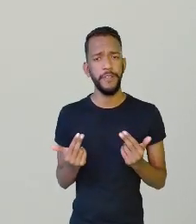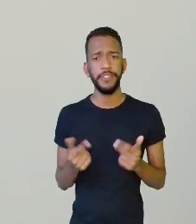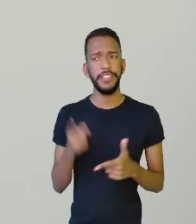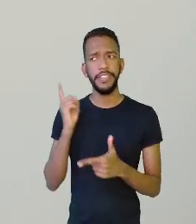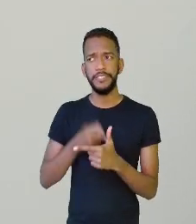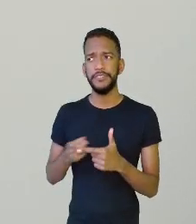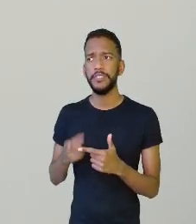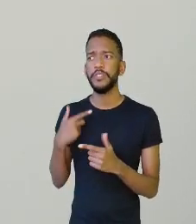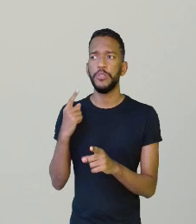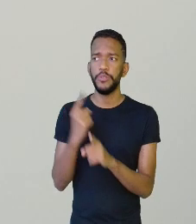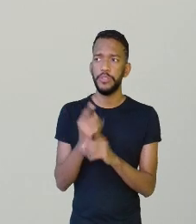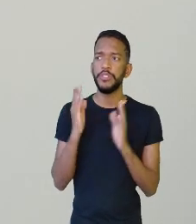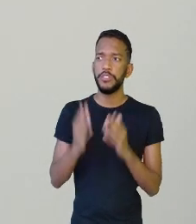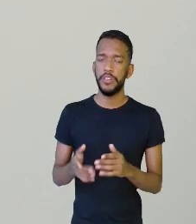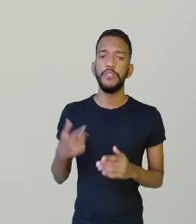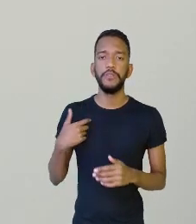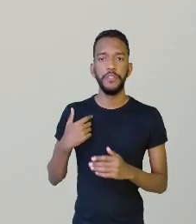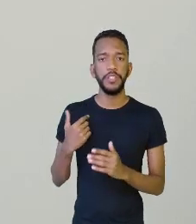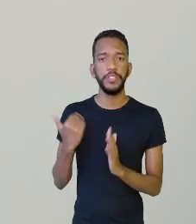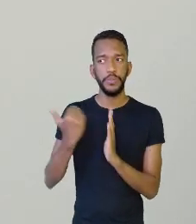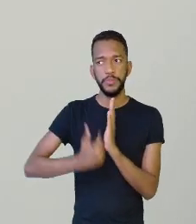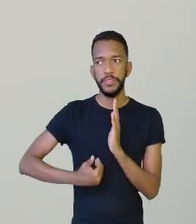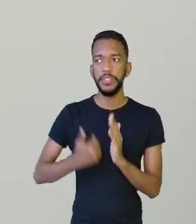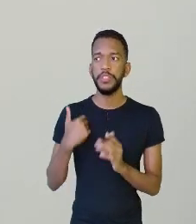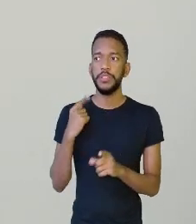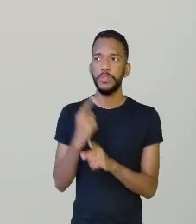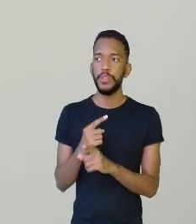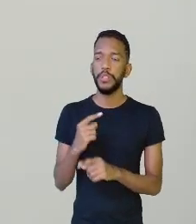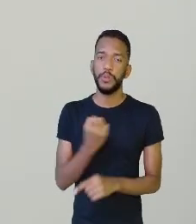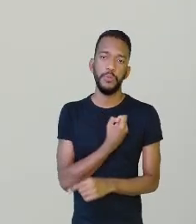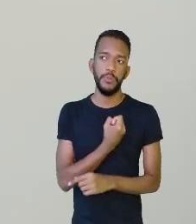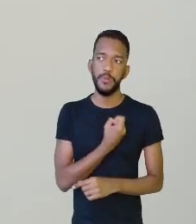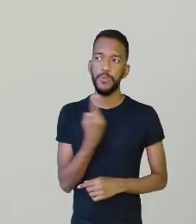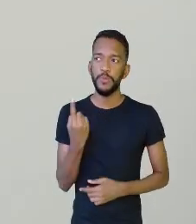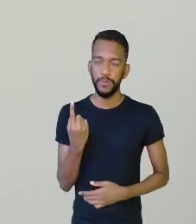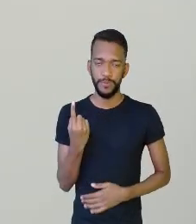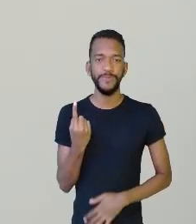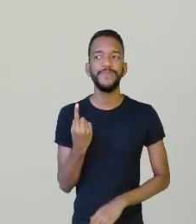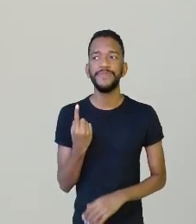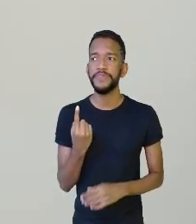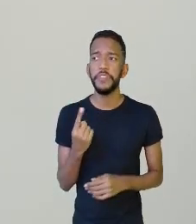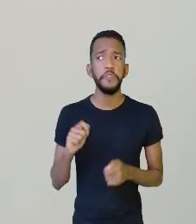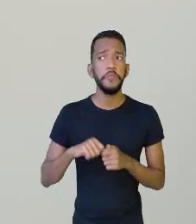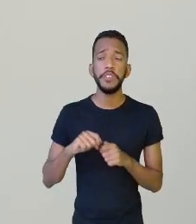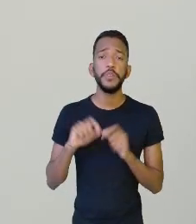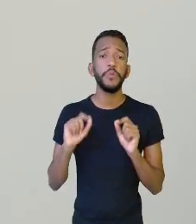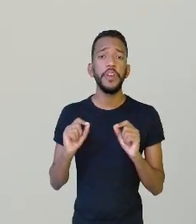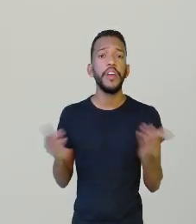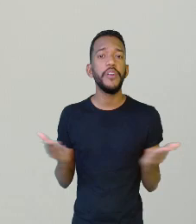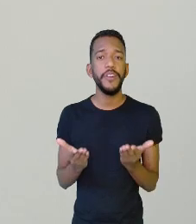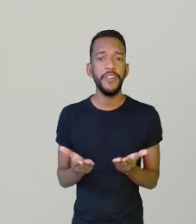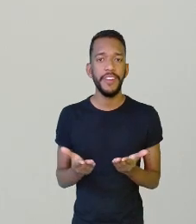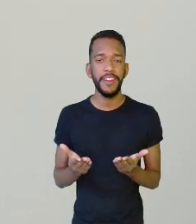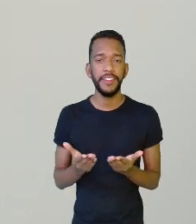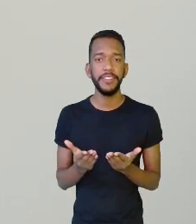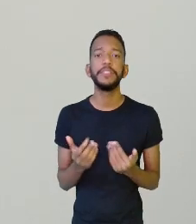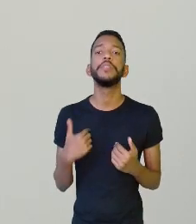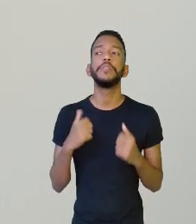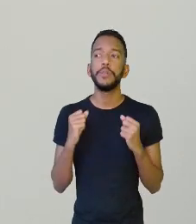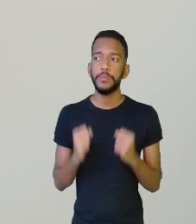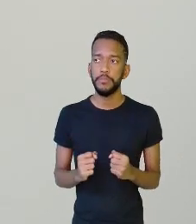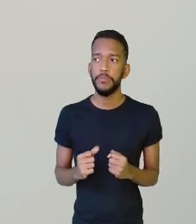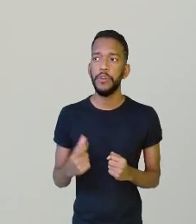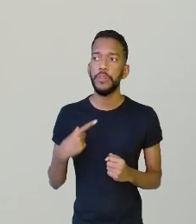o número, vou subtrair. Eu encontrei o número 1. O que é que eu vou fazer agora? Transformar